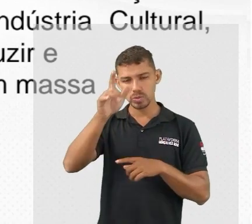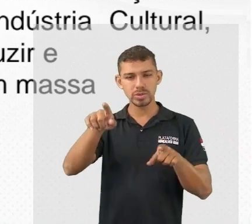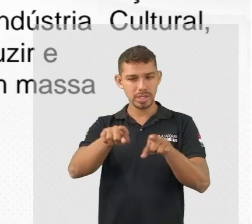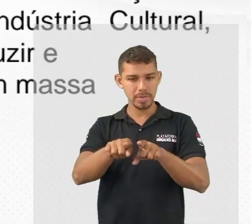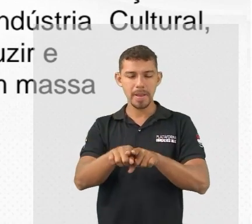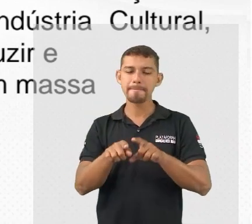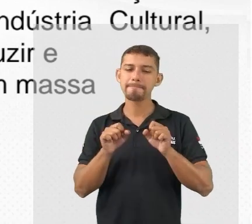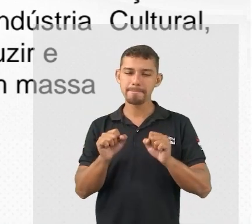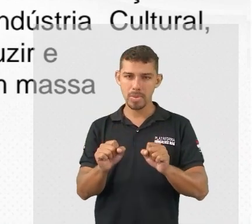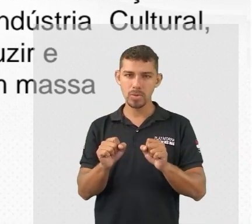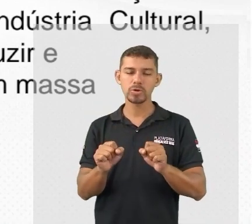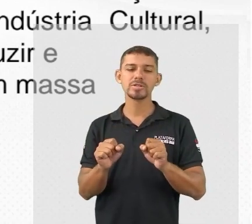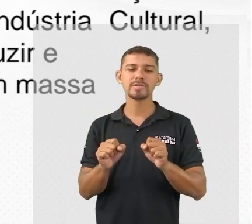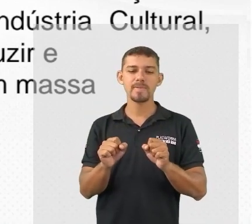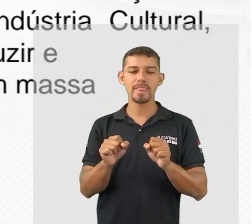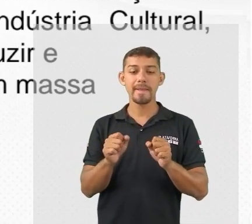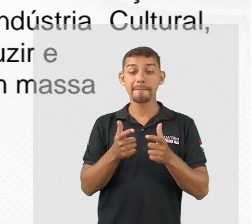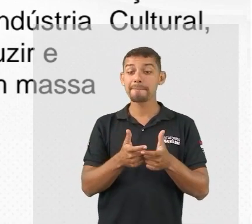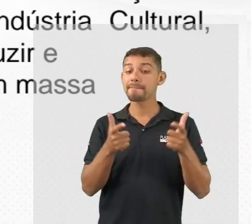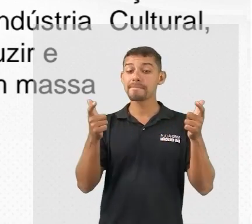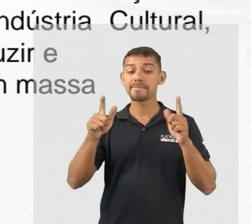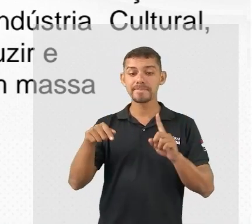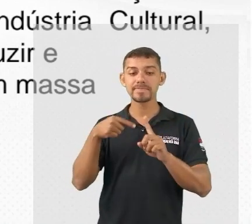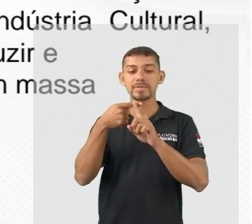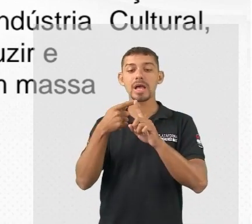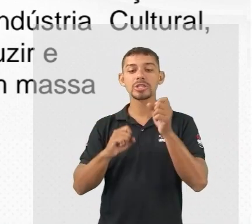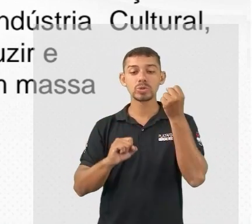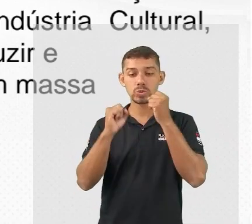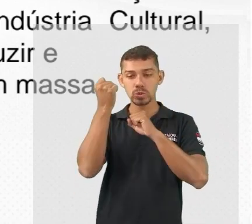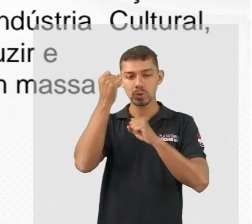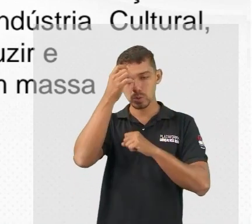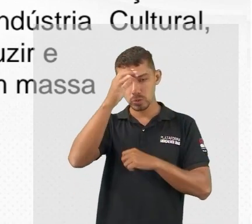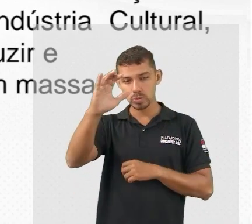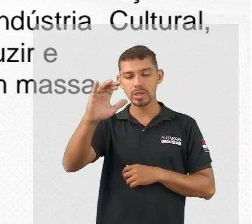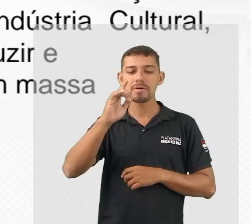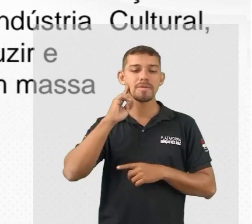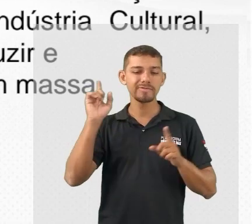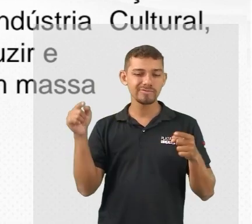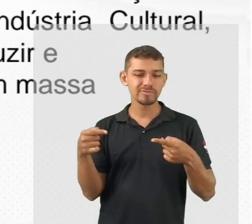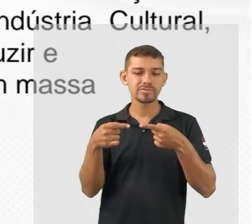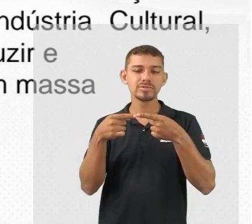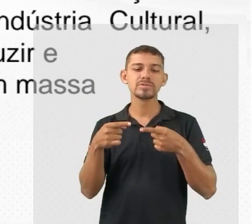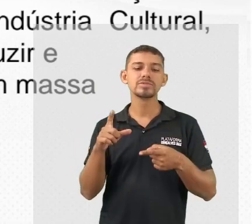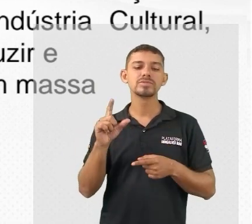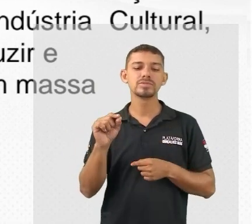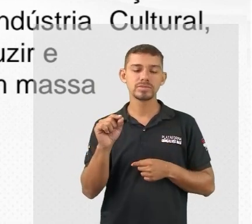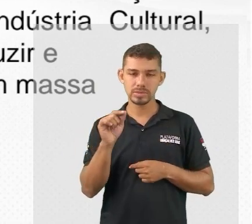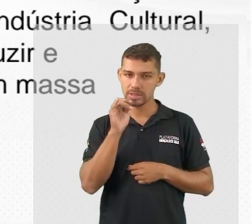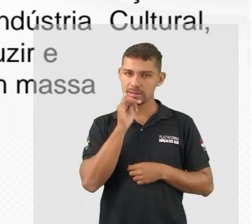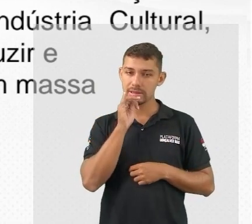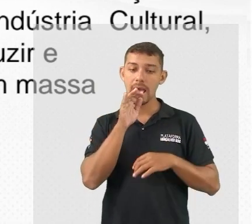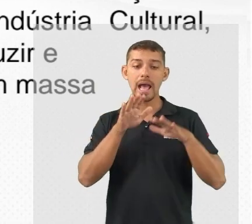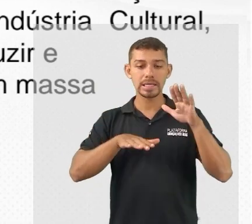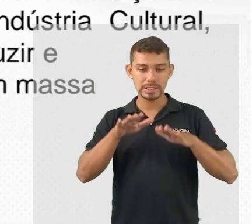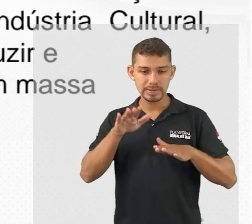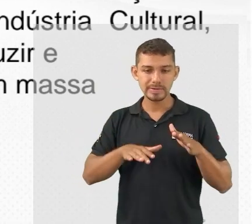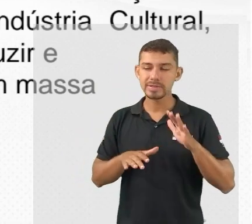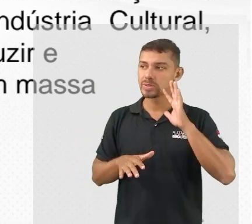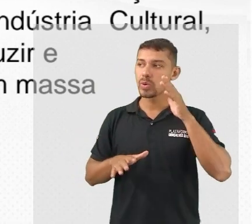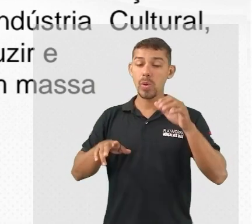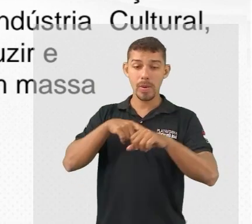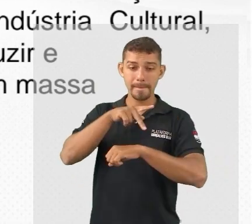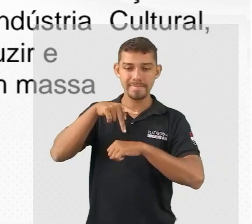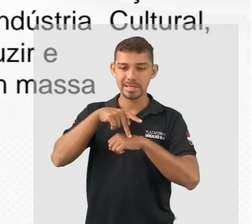virar mercadoria, né? E mais, a indústria cultural também tem a ver com o fato de que, às vezes, na forma como um